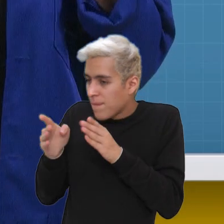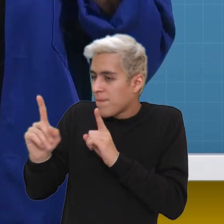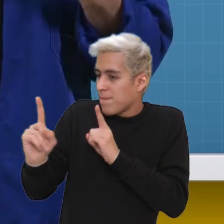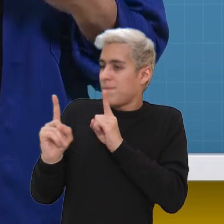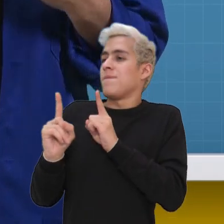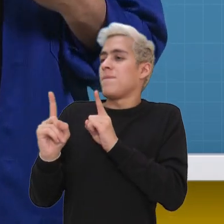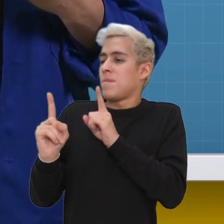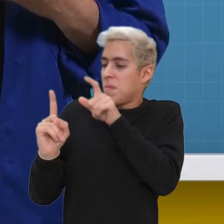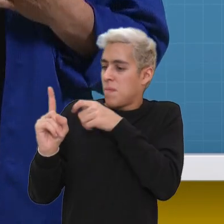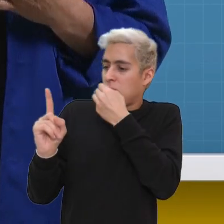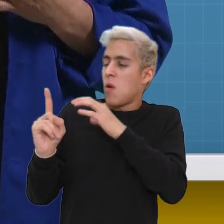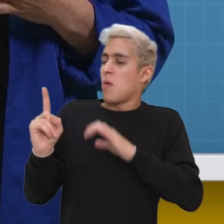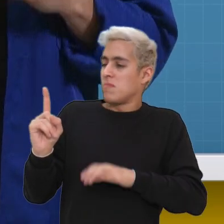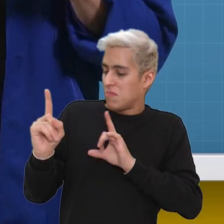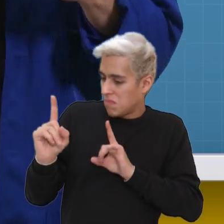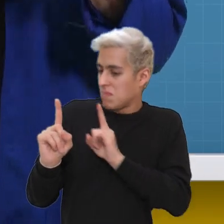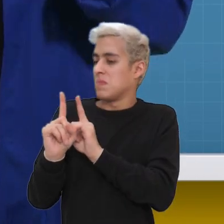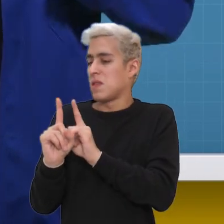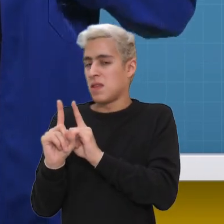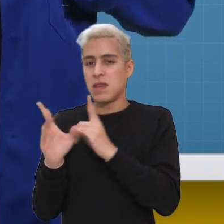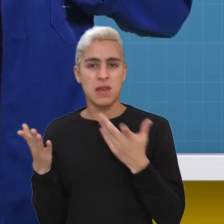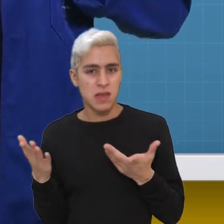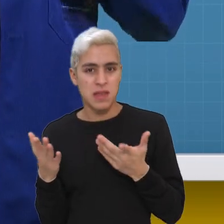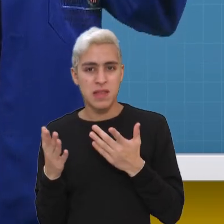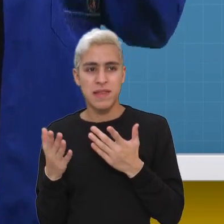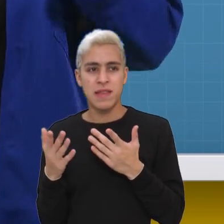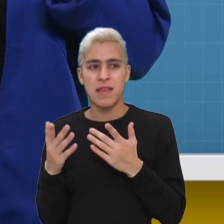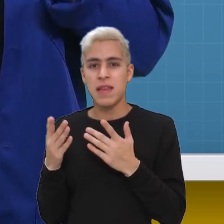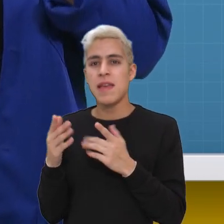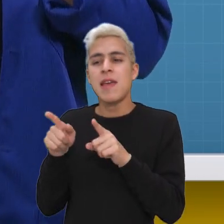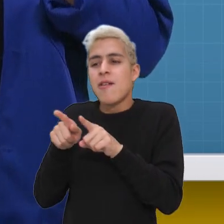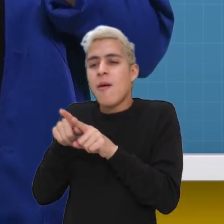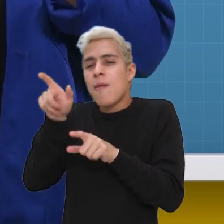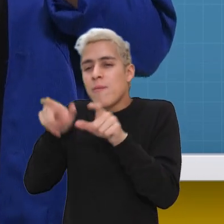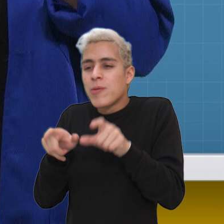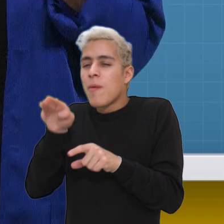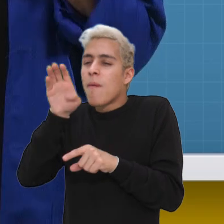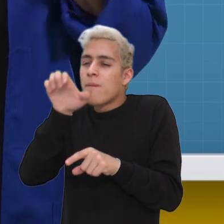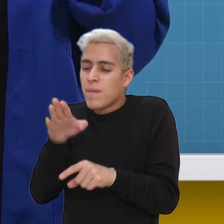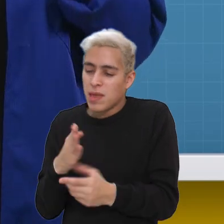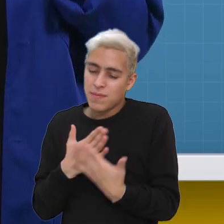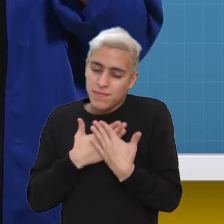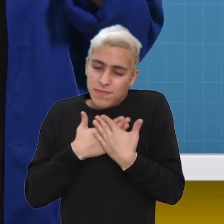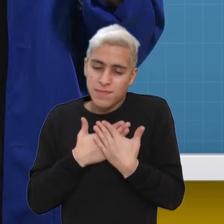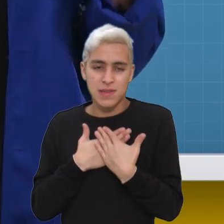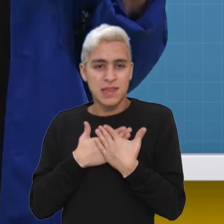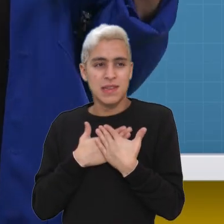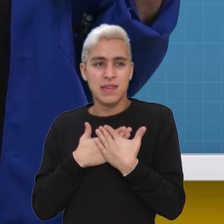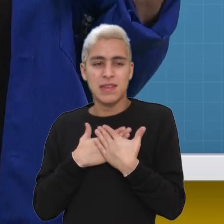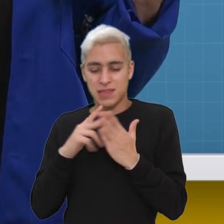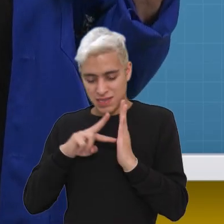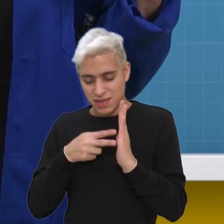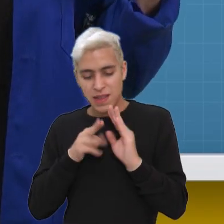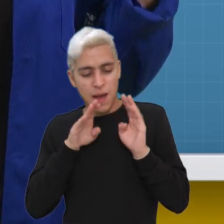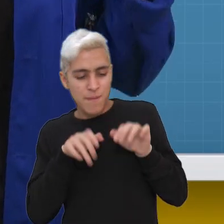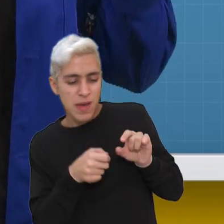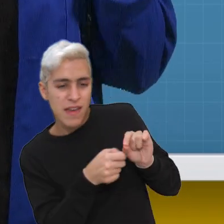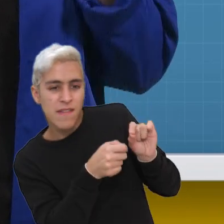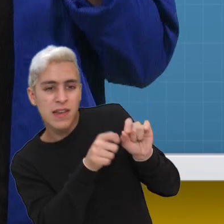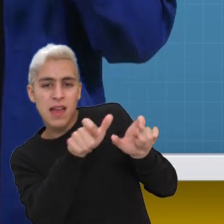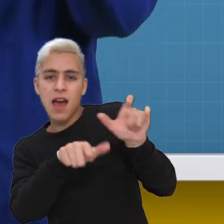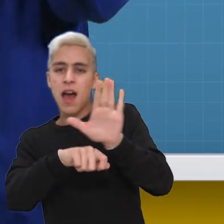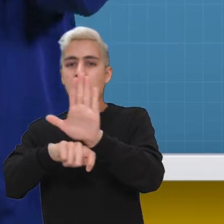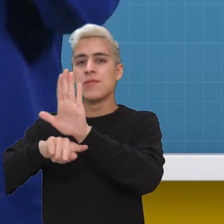de pessoas que têm bons comportamentos. Pessoas, os benzinhos que põem a mão no coração. Pôr a mão no coração significa fazer o bem para as pessoas,